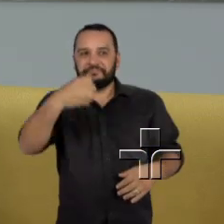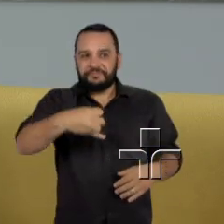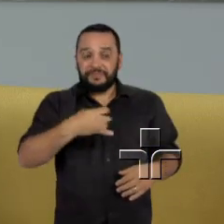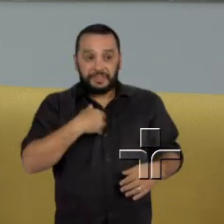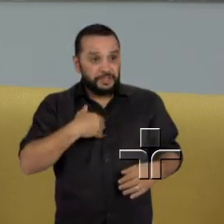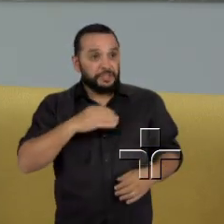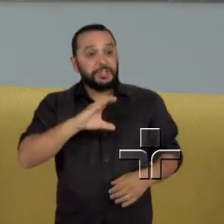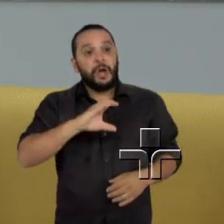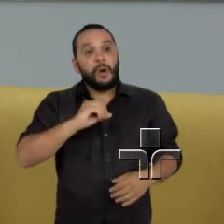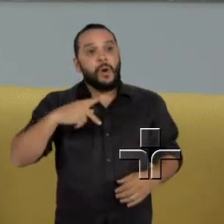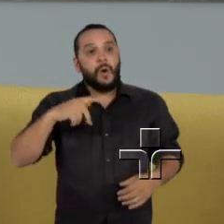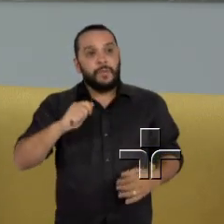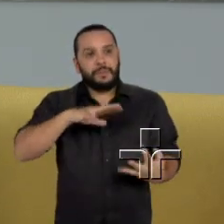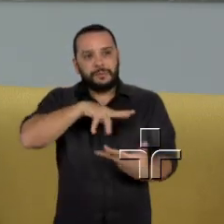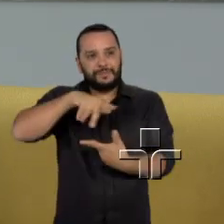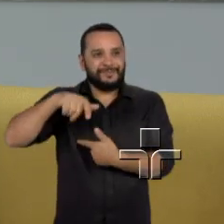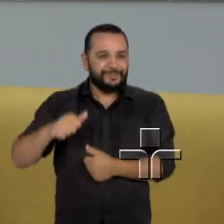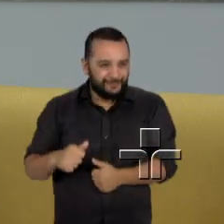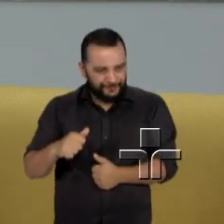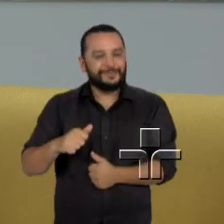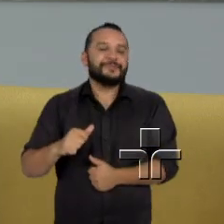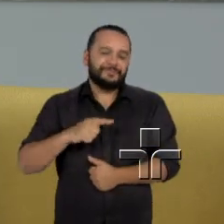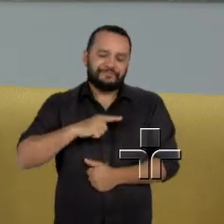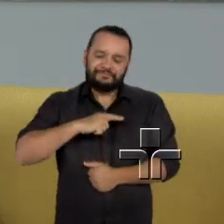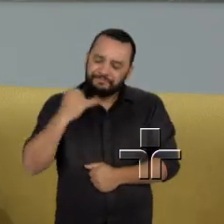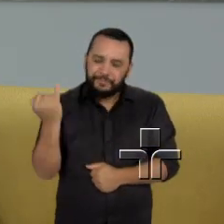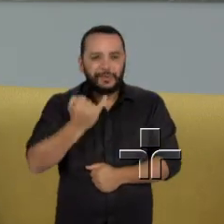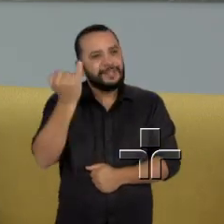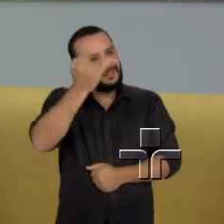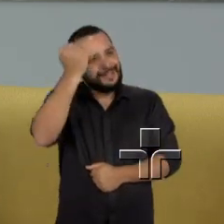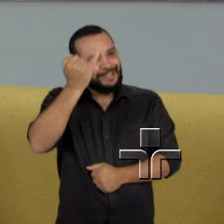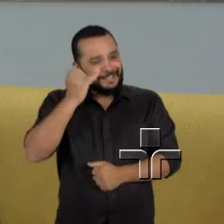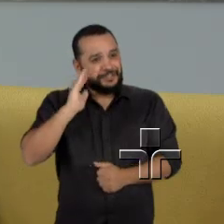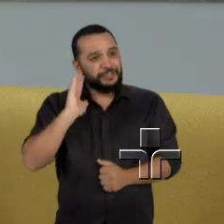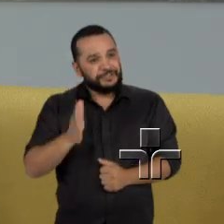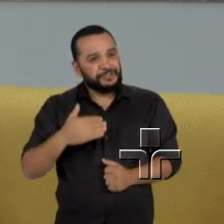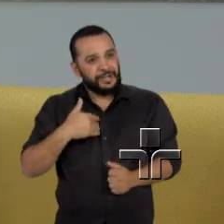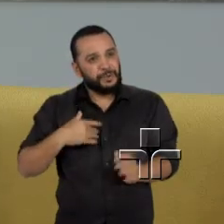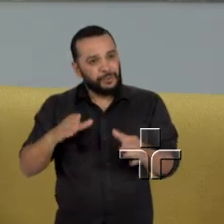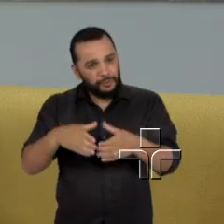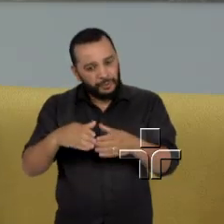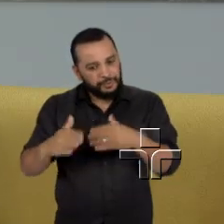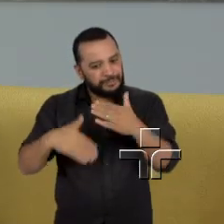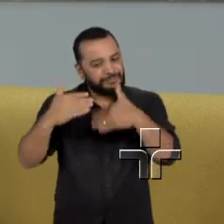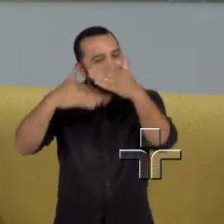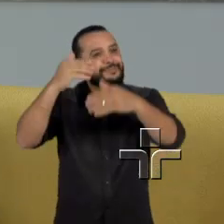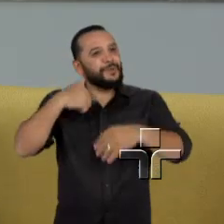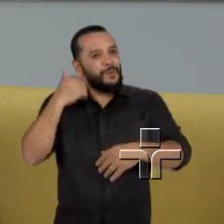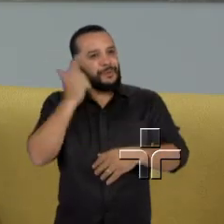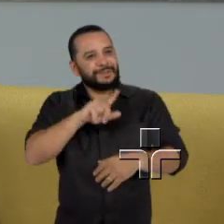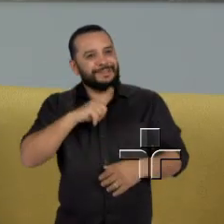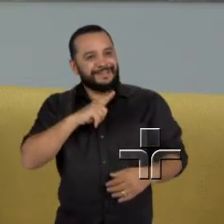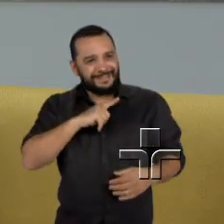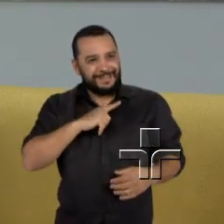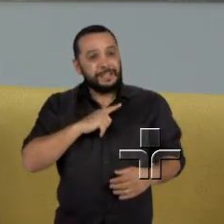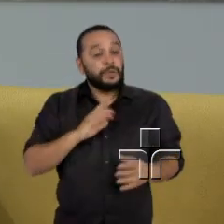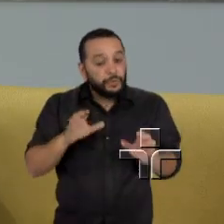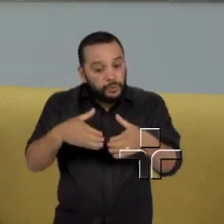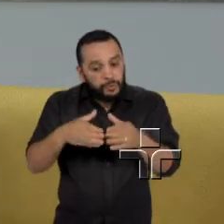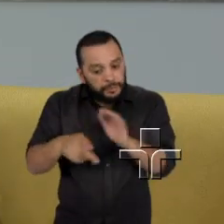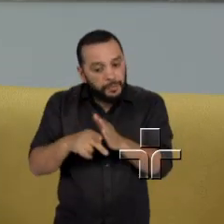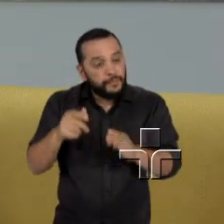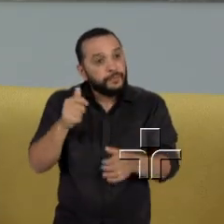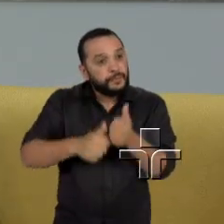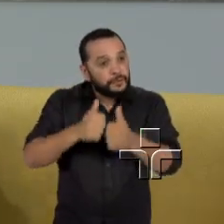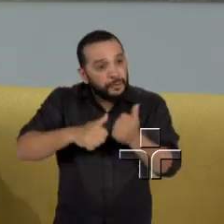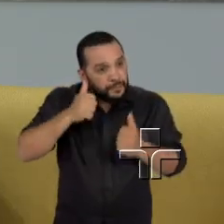Mundo foi muito importante para o crescimento da categoria, né? Muita gente fala modalidade, mas eu prefiro falar categoria. Da categoria do futebol feminino que veio